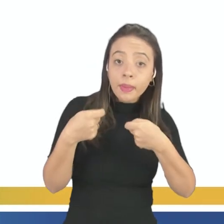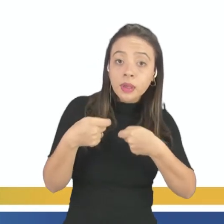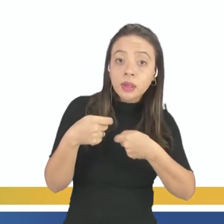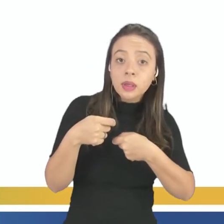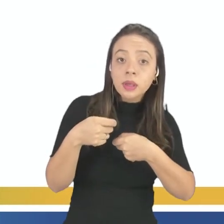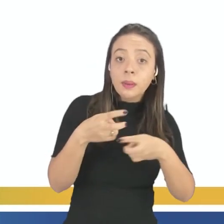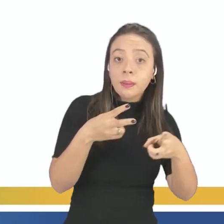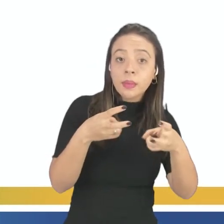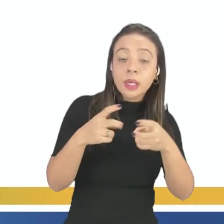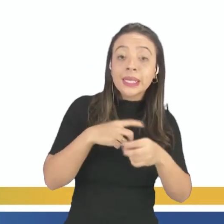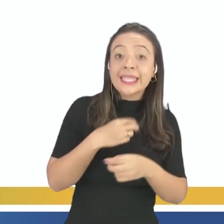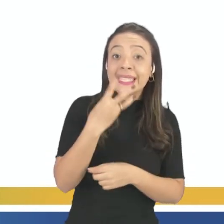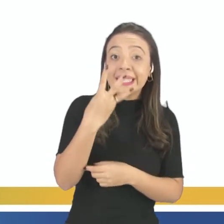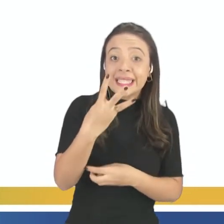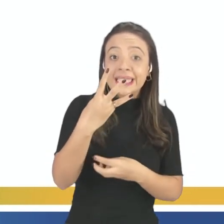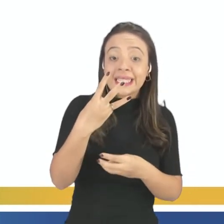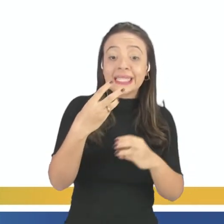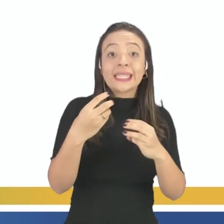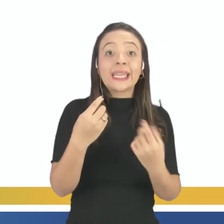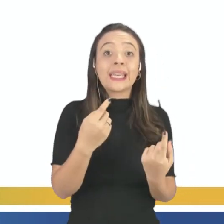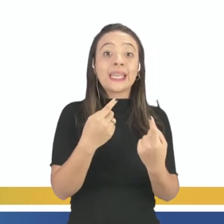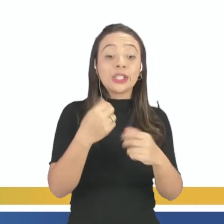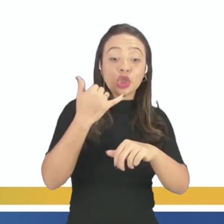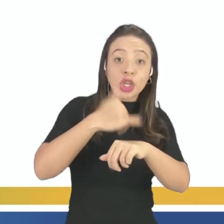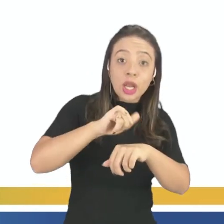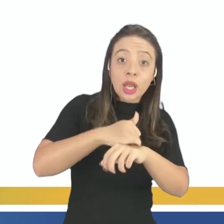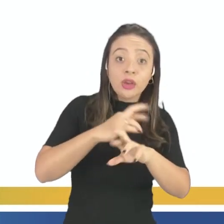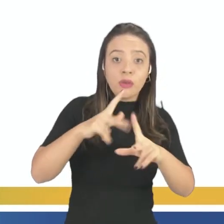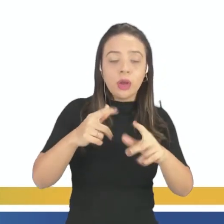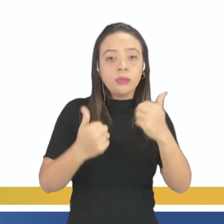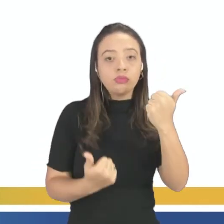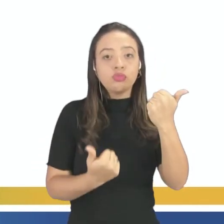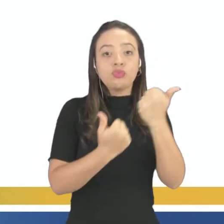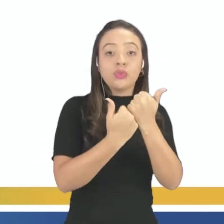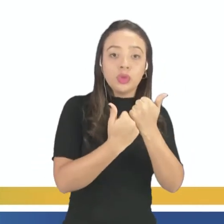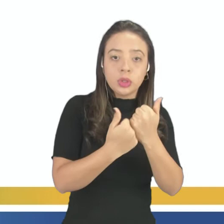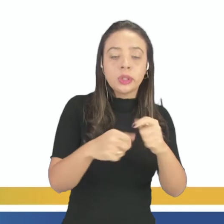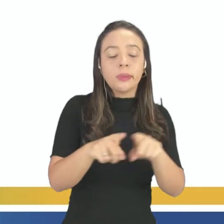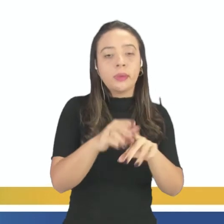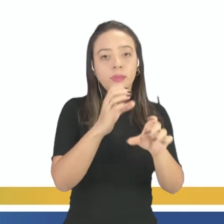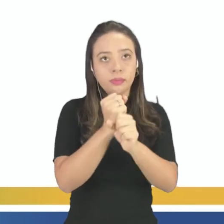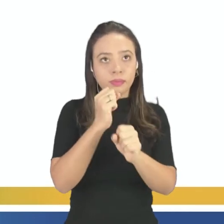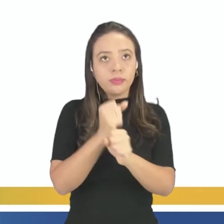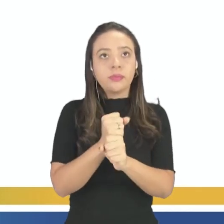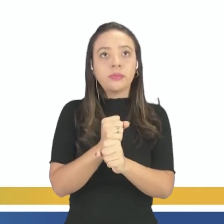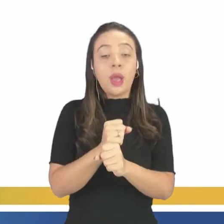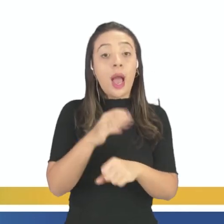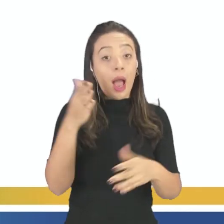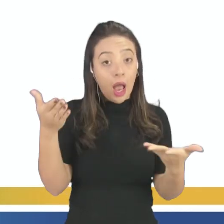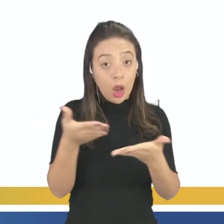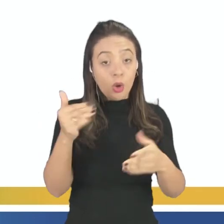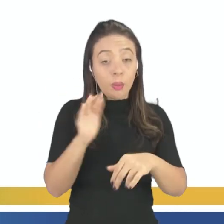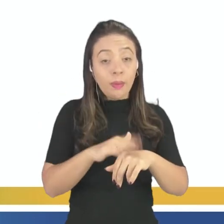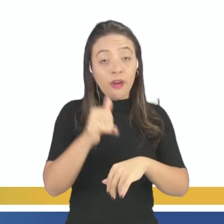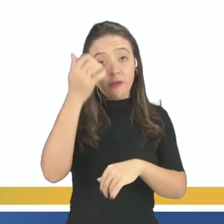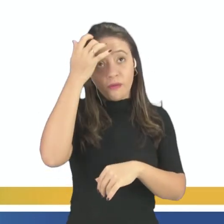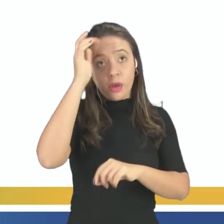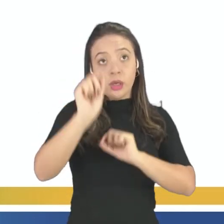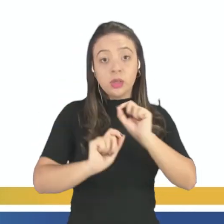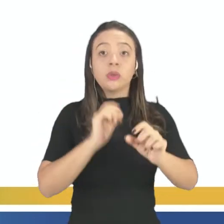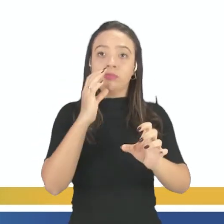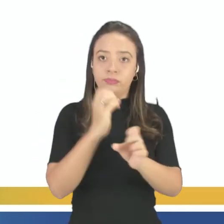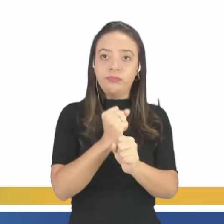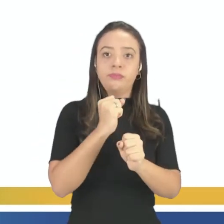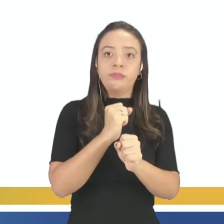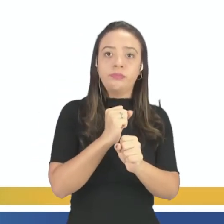temos 3 maneiras de resolver, pela substituição, pela adição e pelo geométrico. O mais adequado nesse caso é o método da